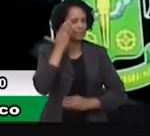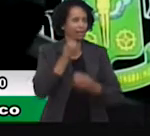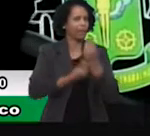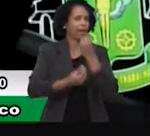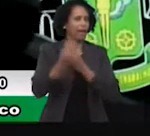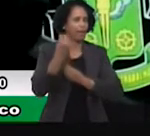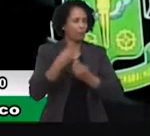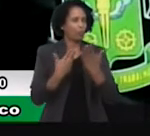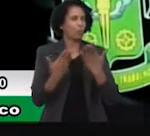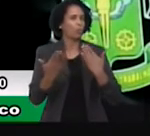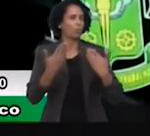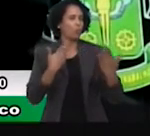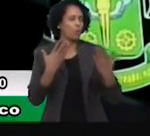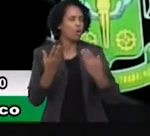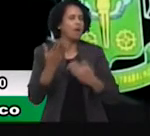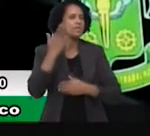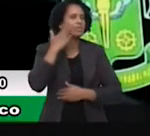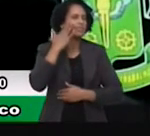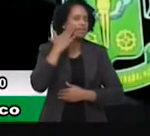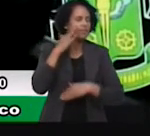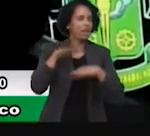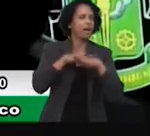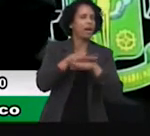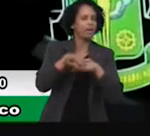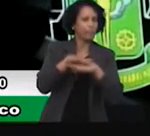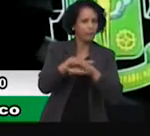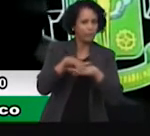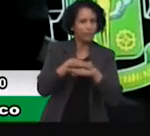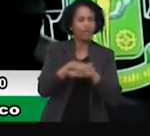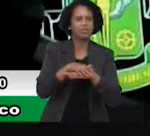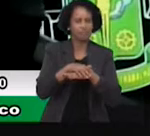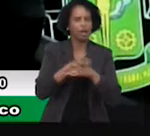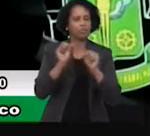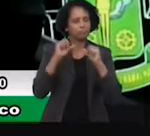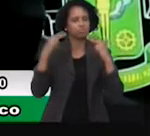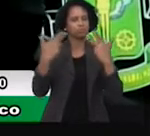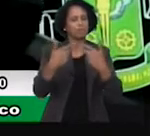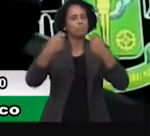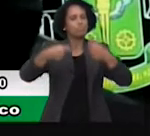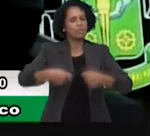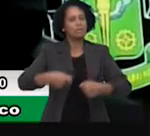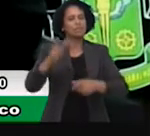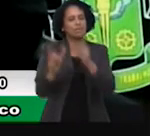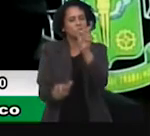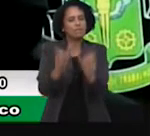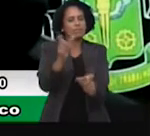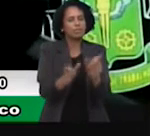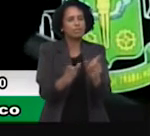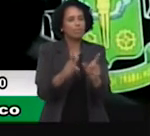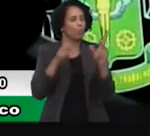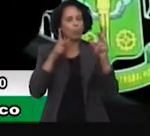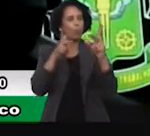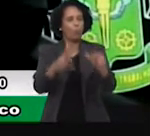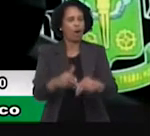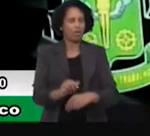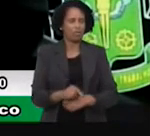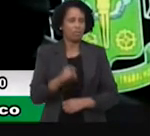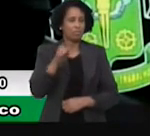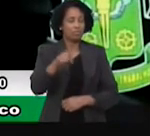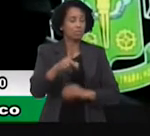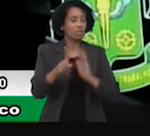Vossa Excelência sabe se posicionar, e o Parlamento precisa de pessoas como Vossa Excelência também. Pode ter certeza que Vossa Excelência é um grande